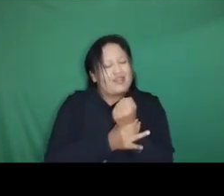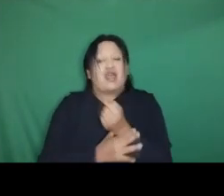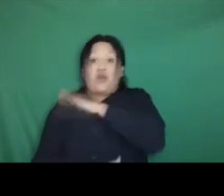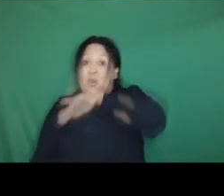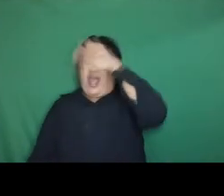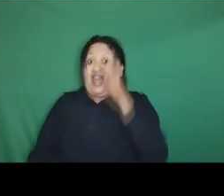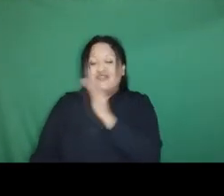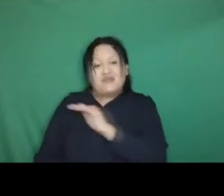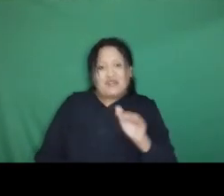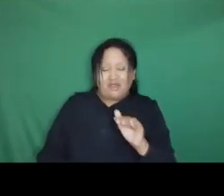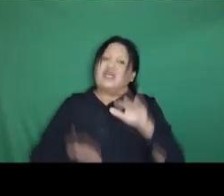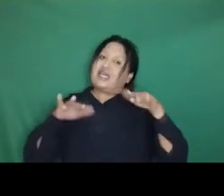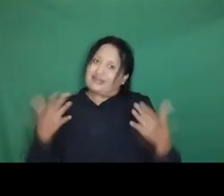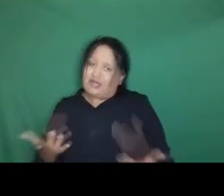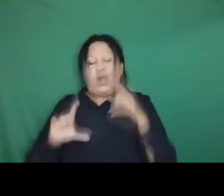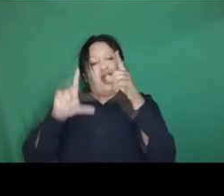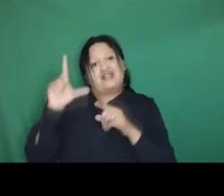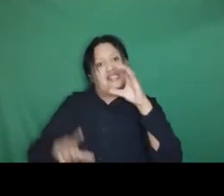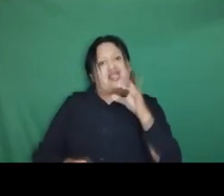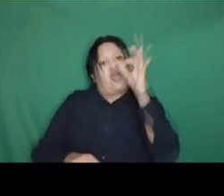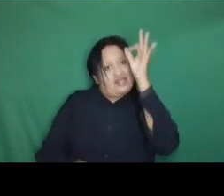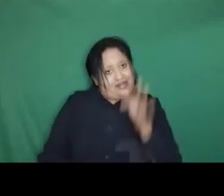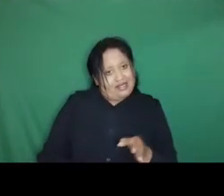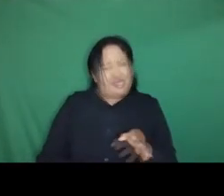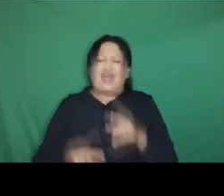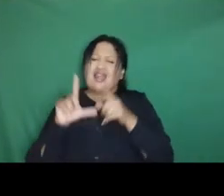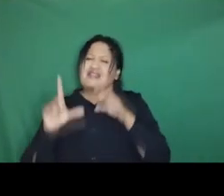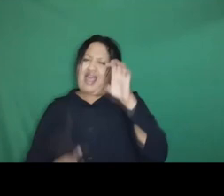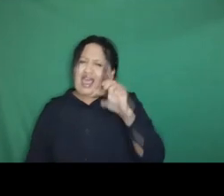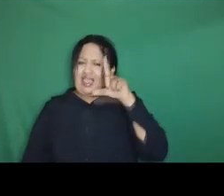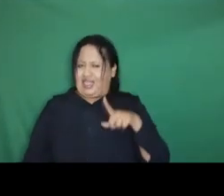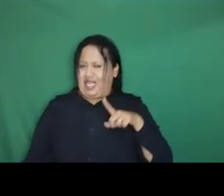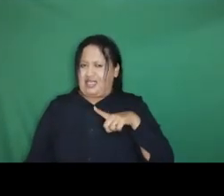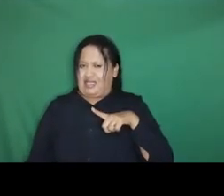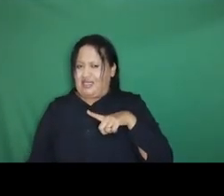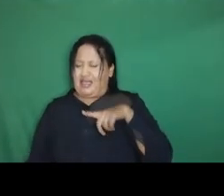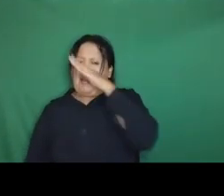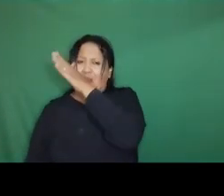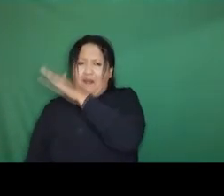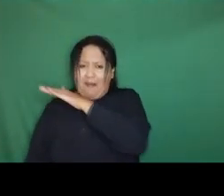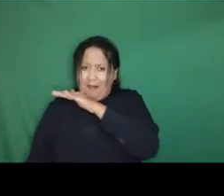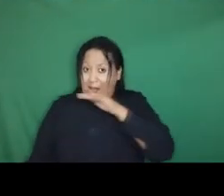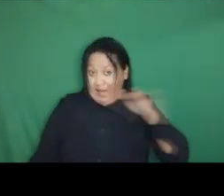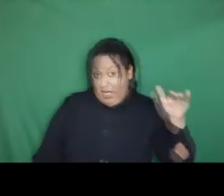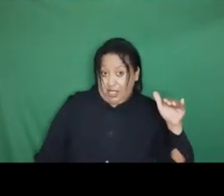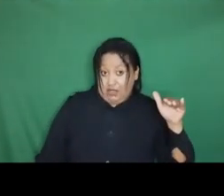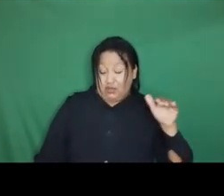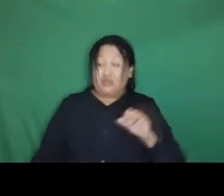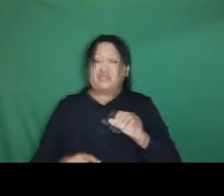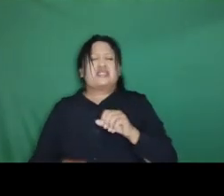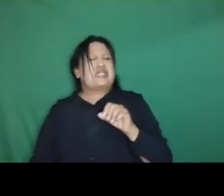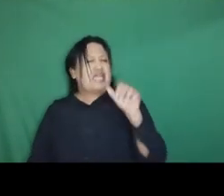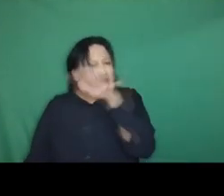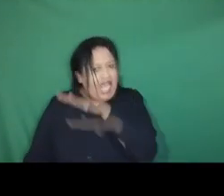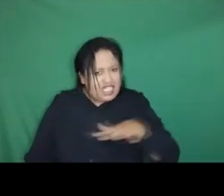portanto letra C está correta e a é em Planalto né lá na região norte